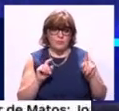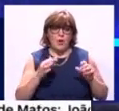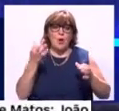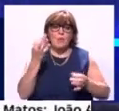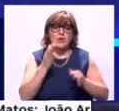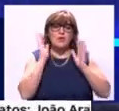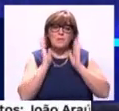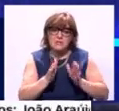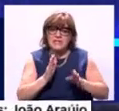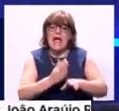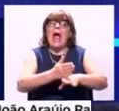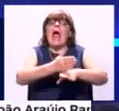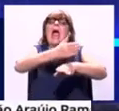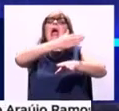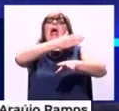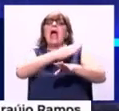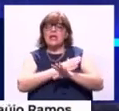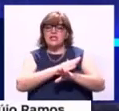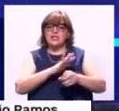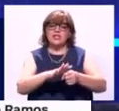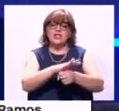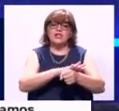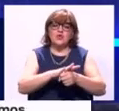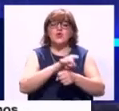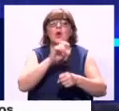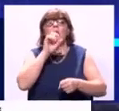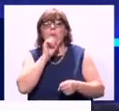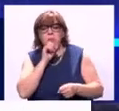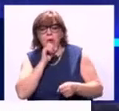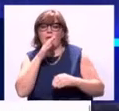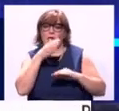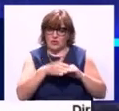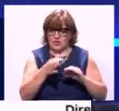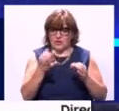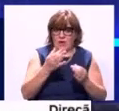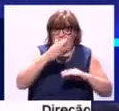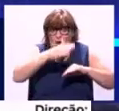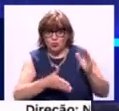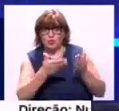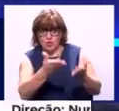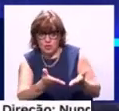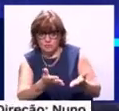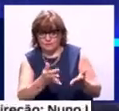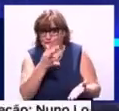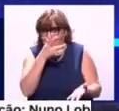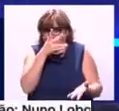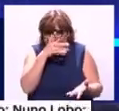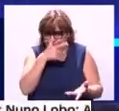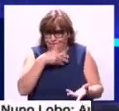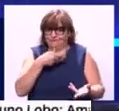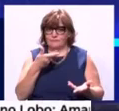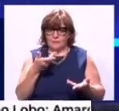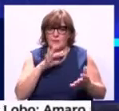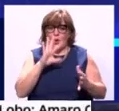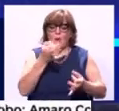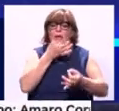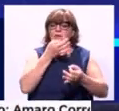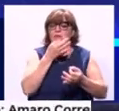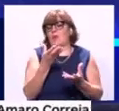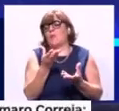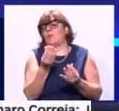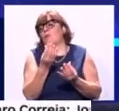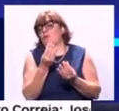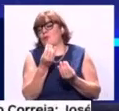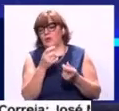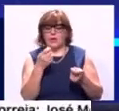O Porto tem que estar precavido que estas situações possam acontecer. E aconteceram, infelizmente. Quando se fala tanto,